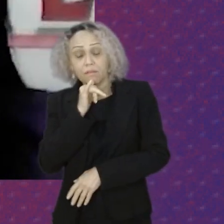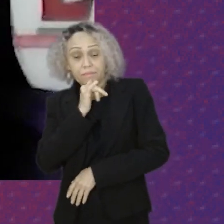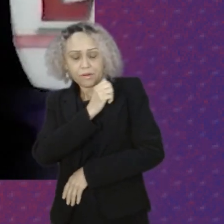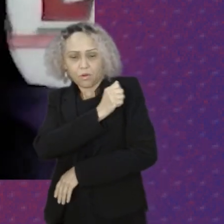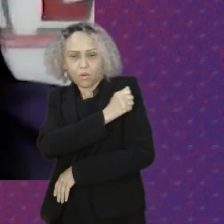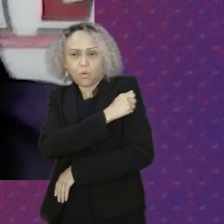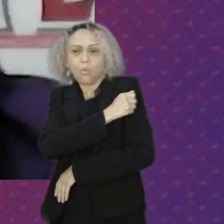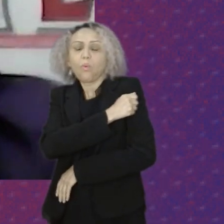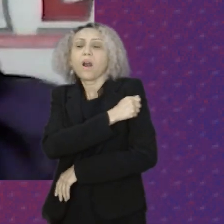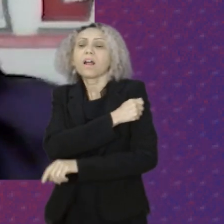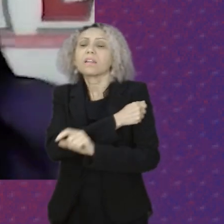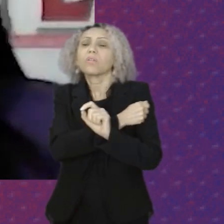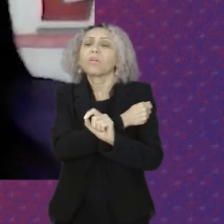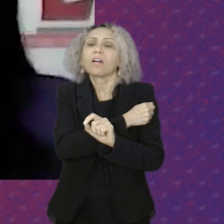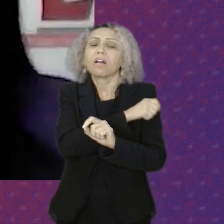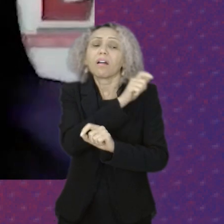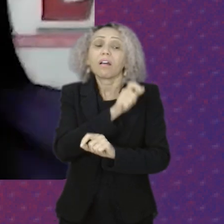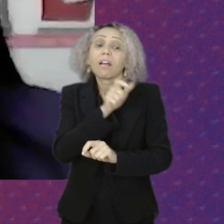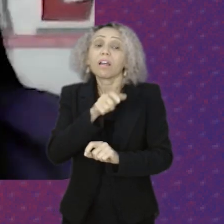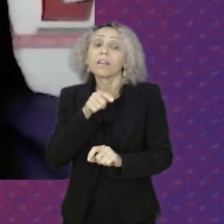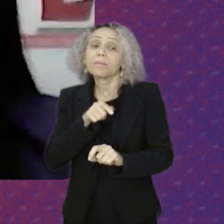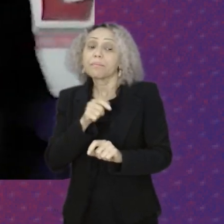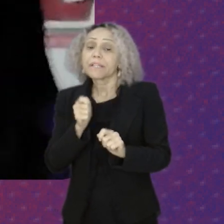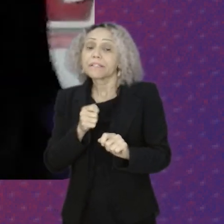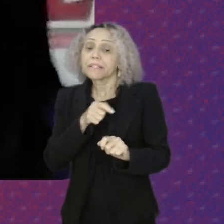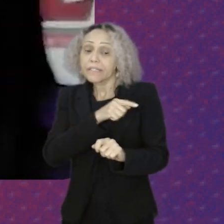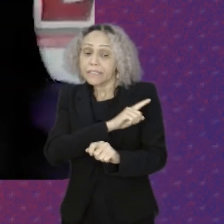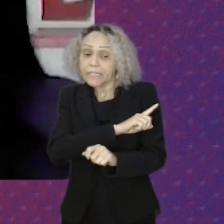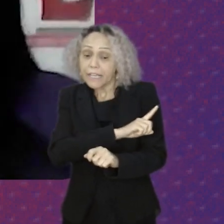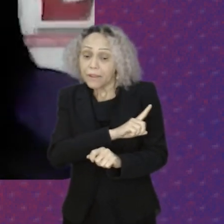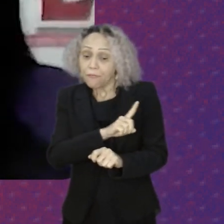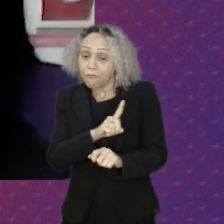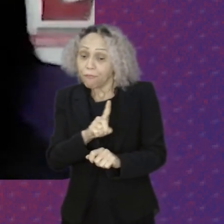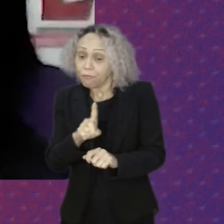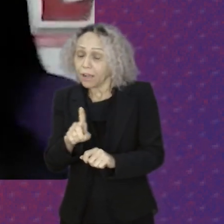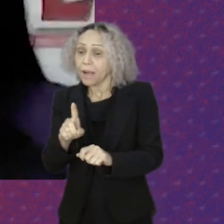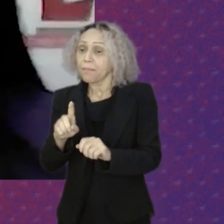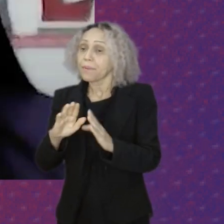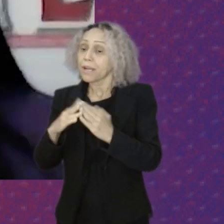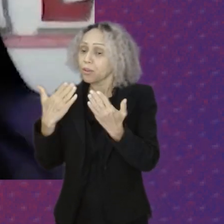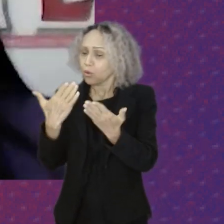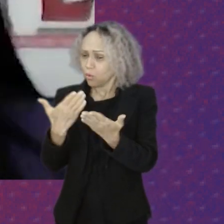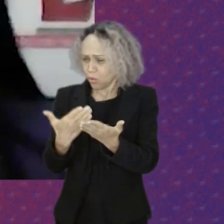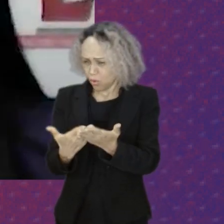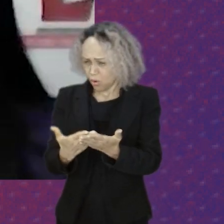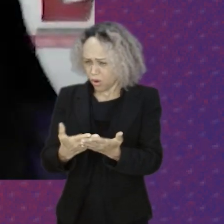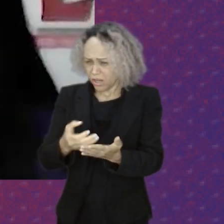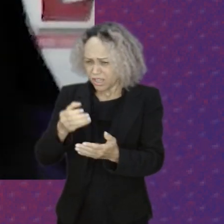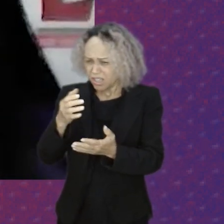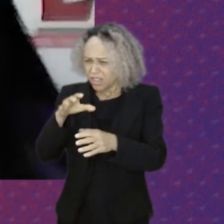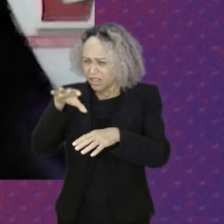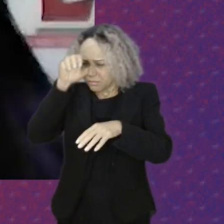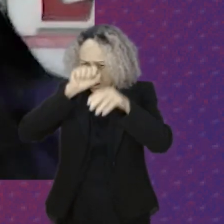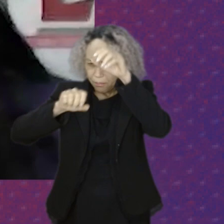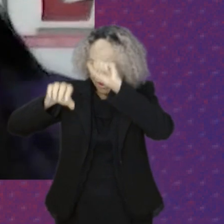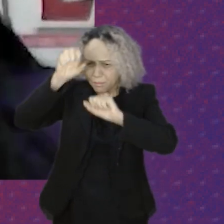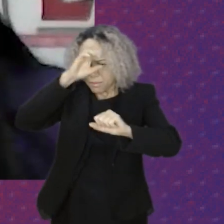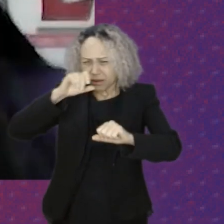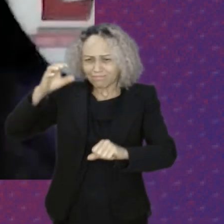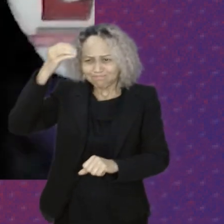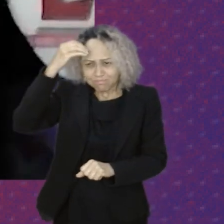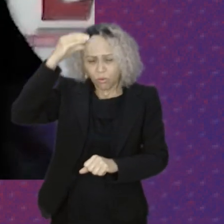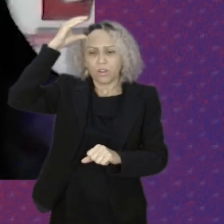melhor dizendo, vá para a escola e tenha os seus conhecimentos e ele possa compartilhar isso na sua